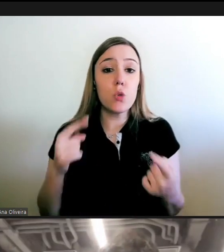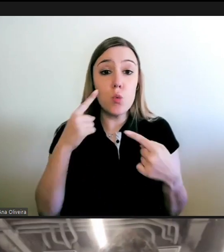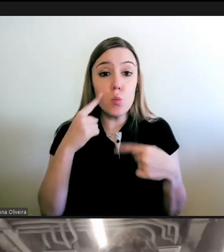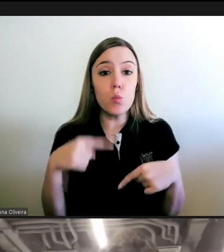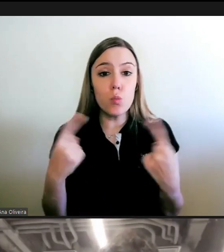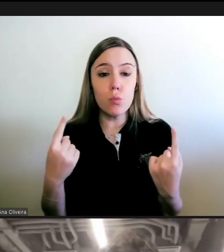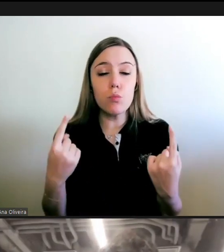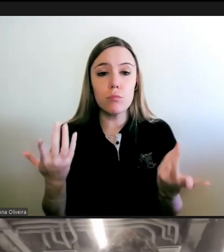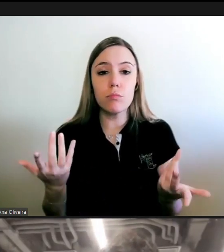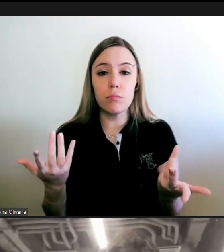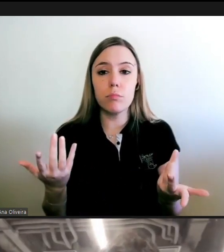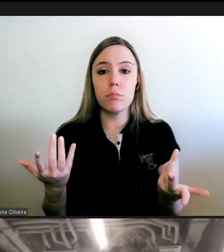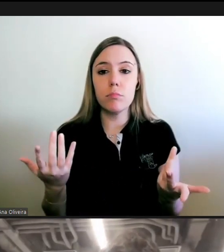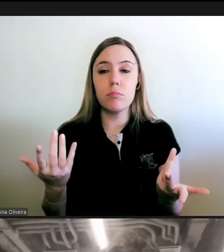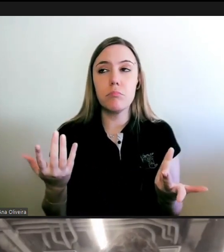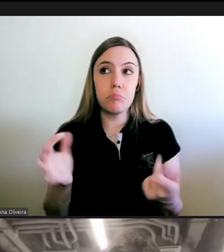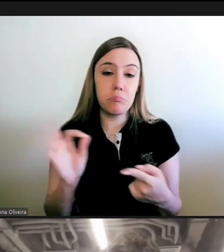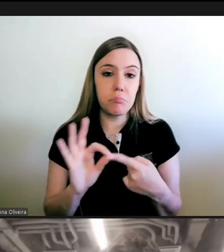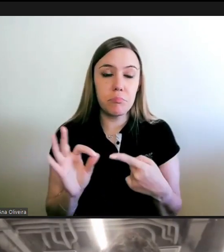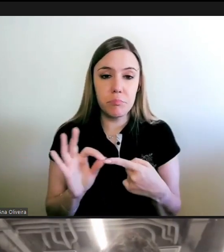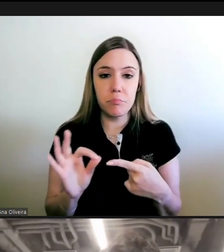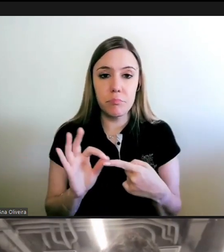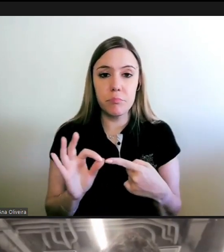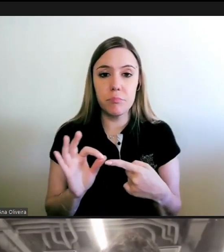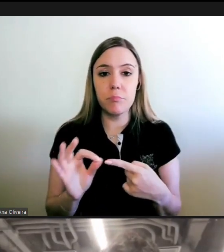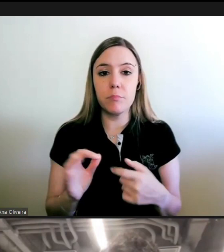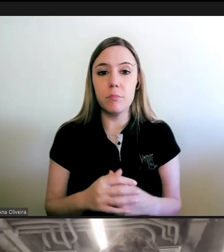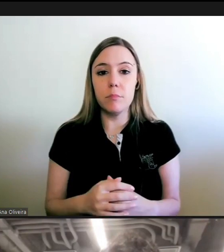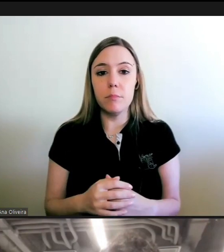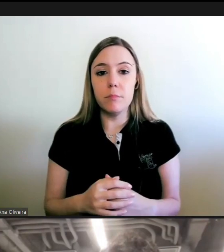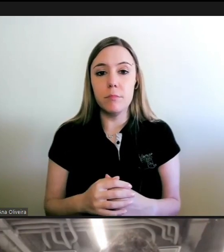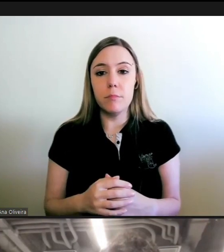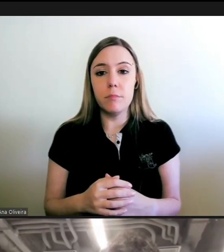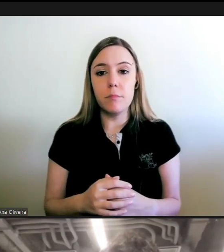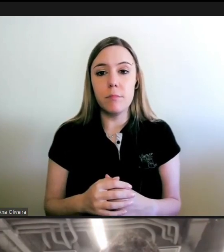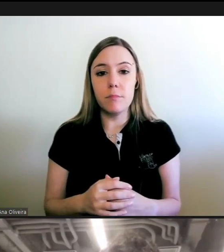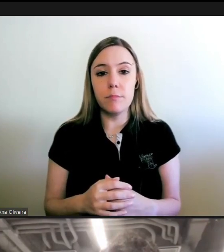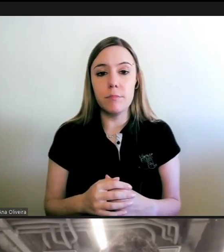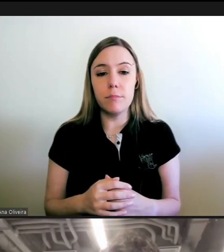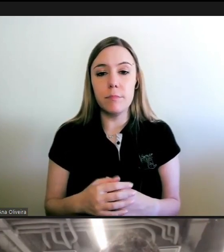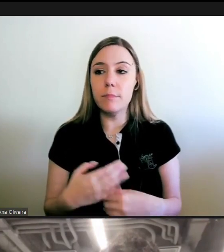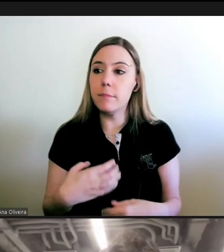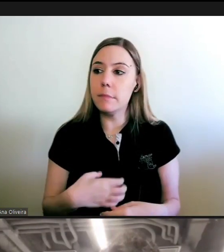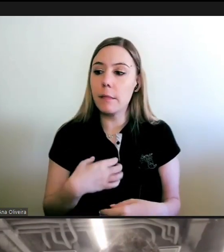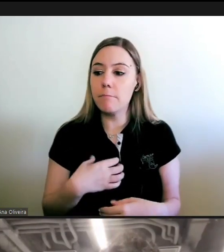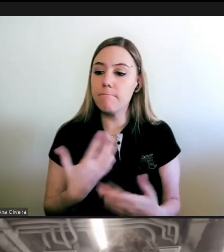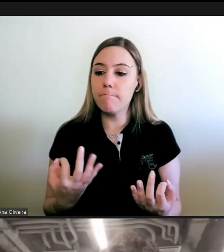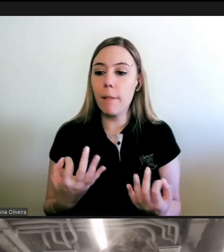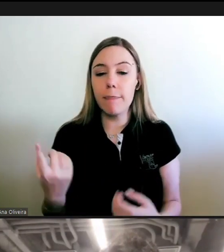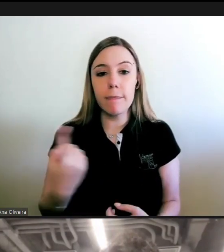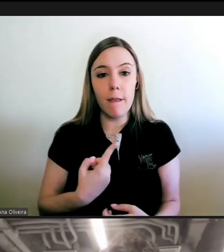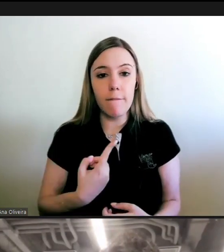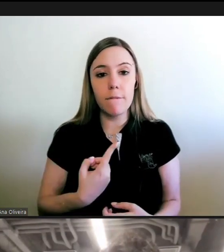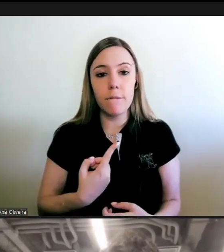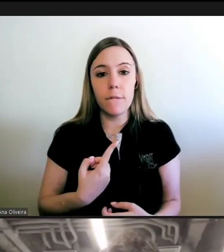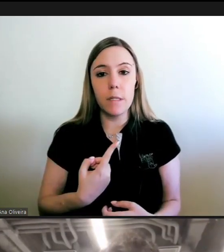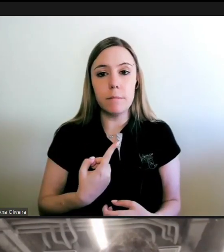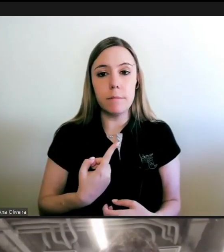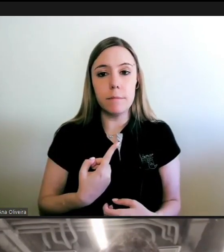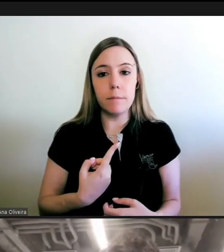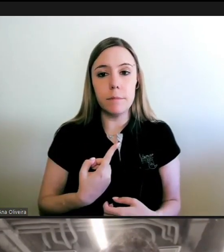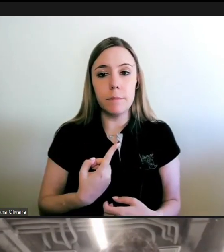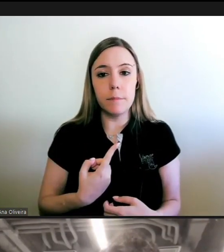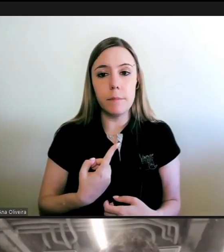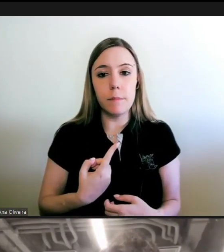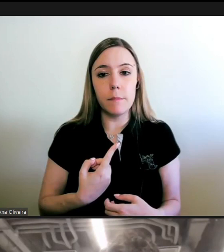públicas, em particular, têm o dever acrescido de se transformarem em